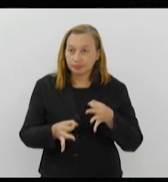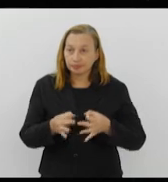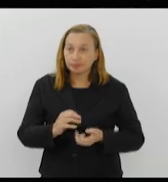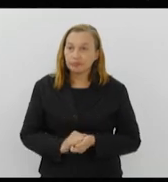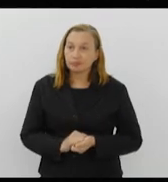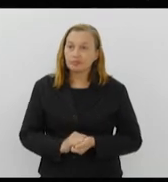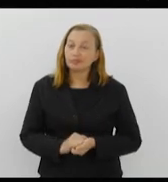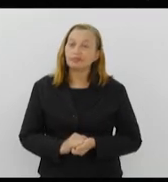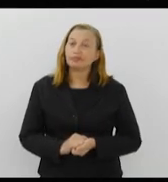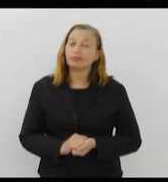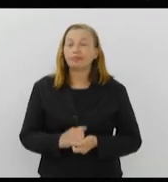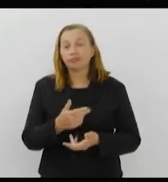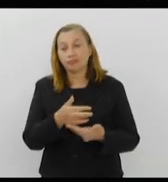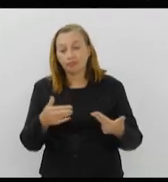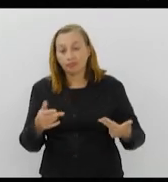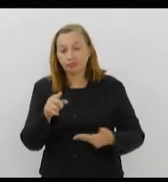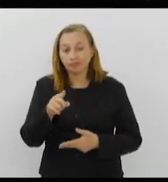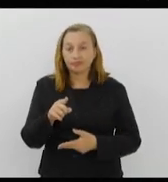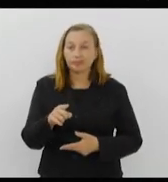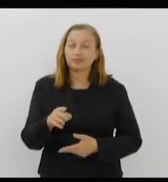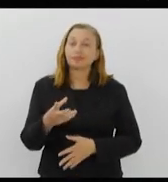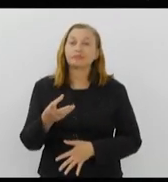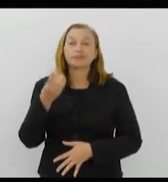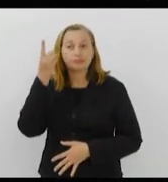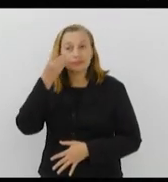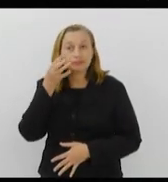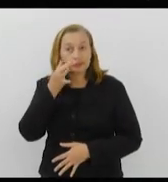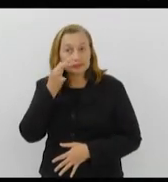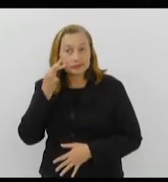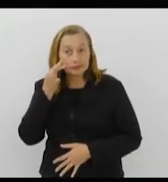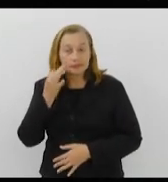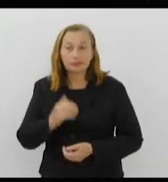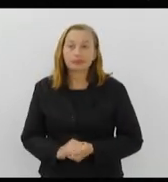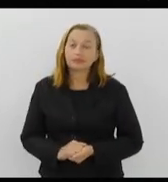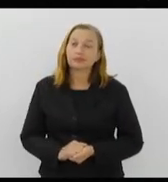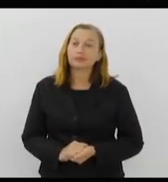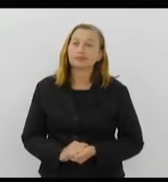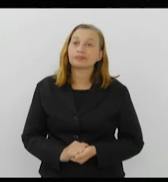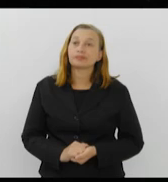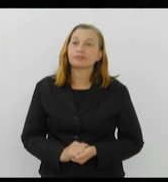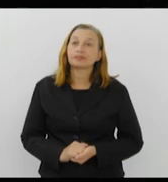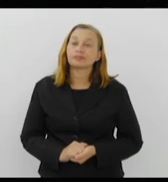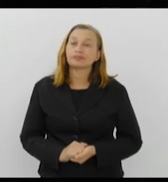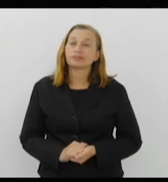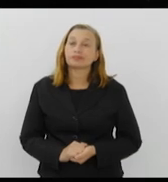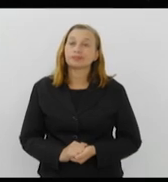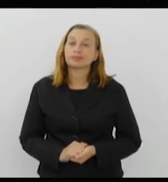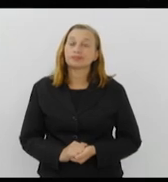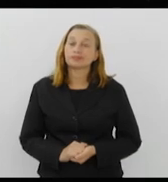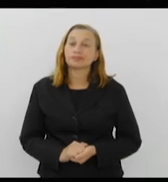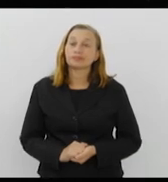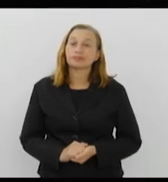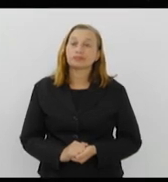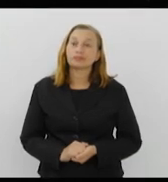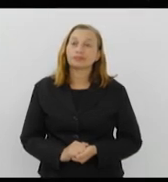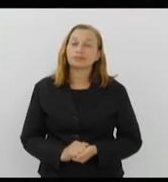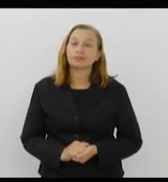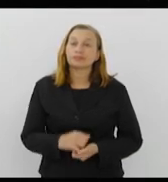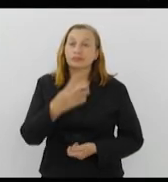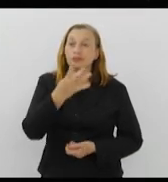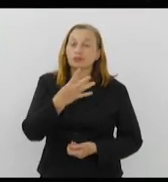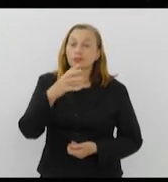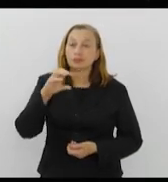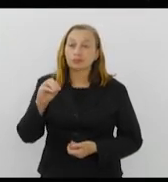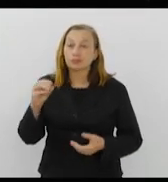esteve presente também o deputado Flávio Serafini, né, onde pelo menos lá uns 40